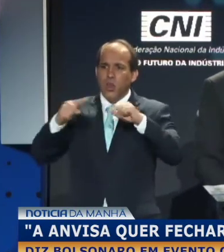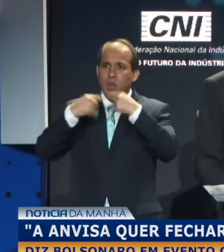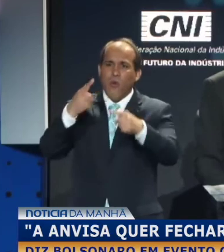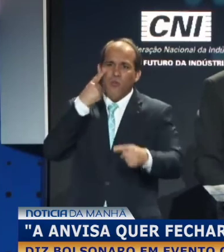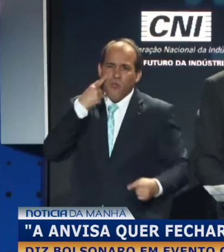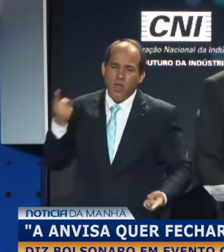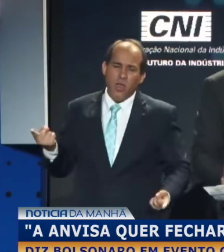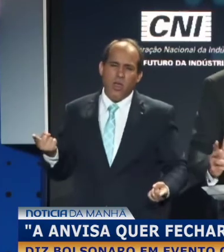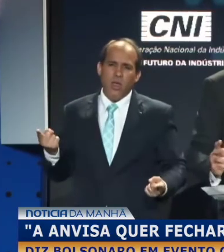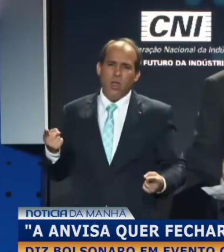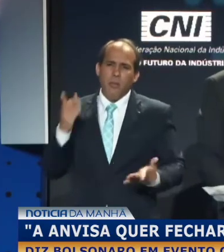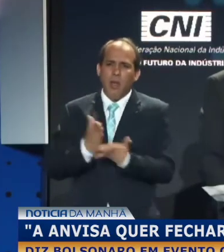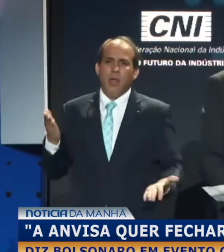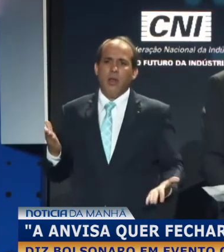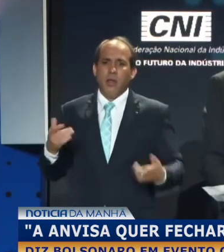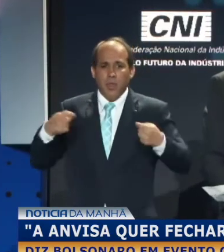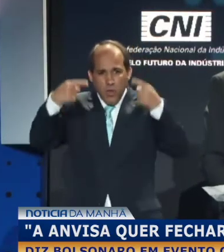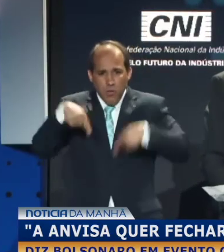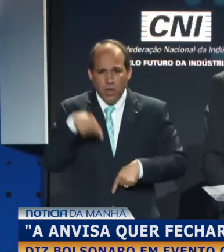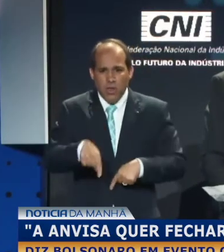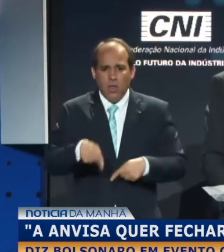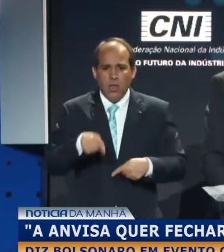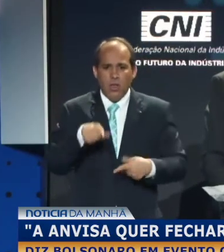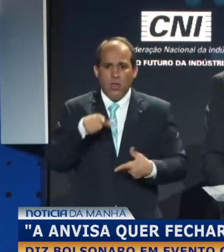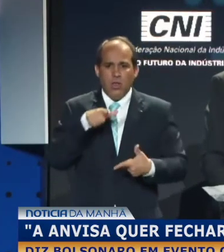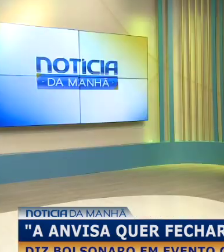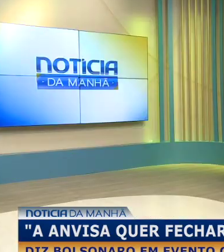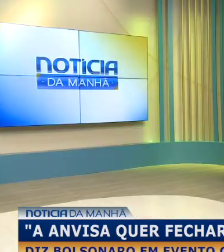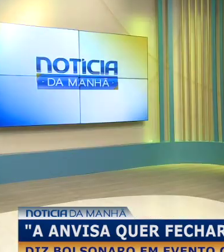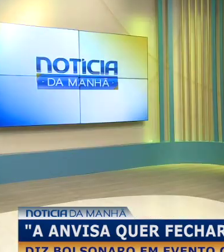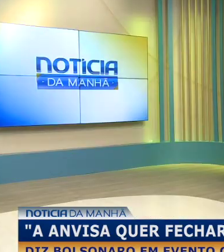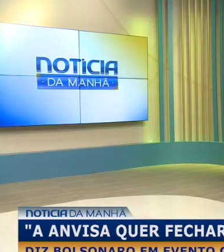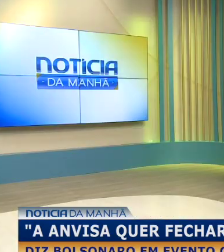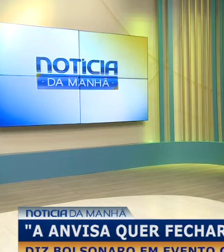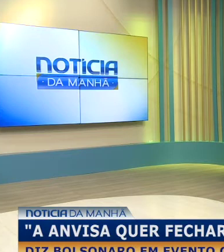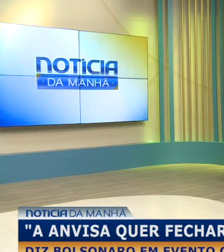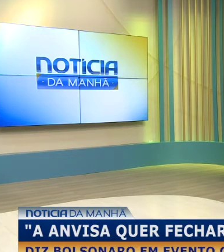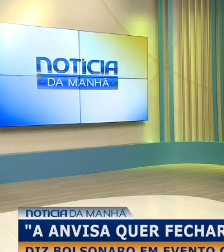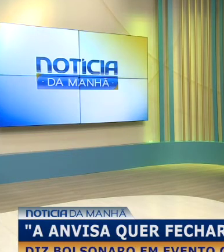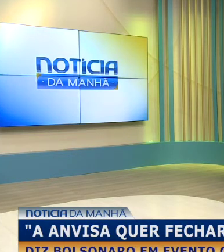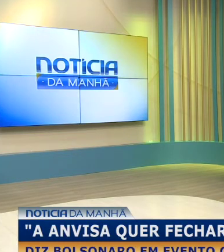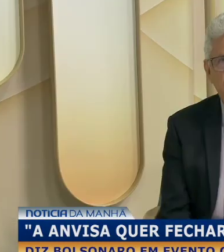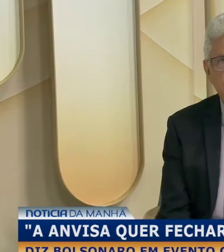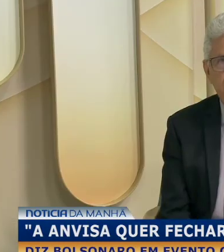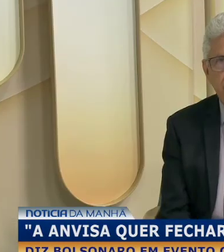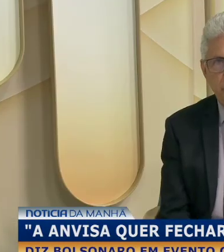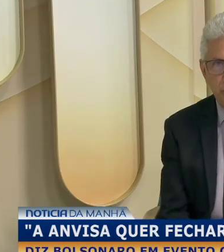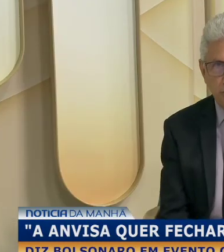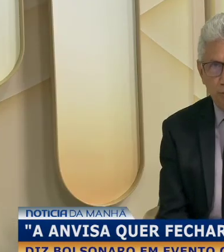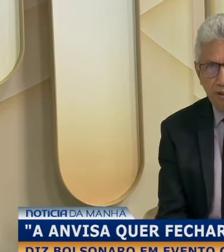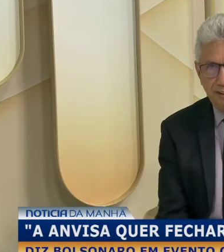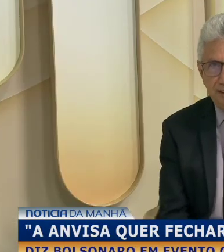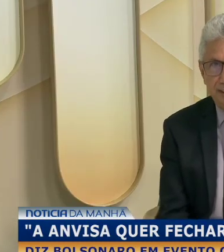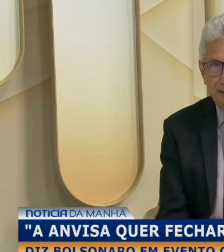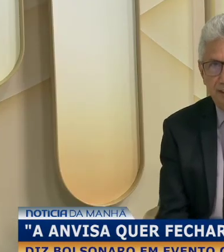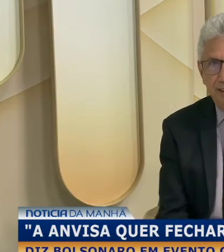Temos que enfrentar esse problema. declaração do presidente aí, né? E era, foi durante um evento, você viu ali o